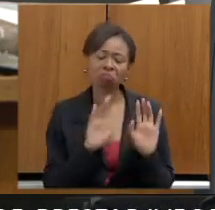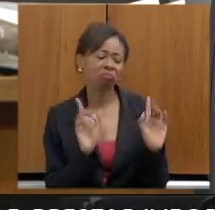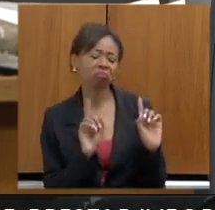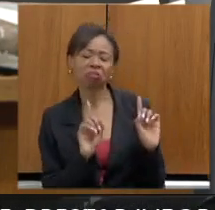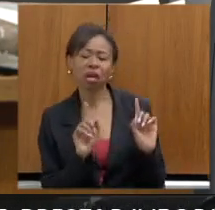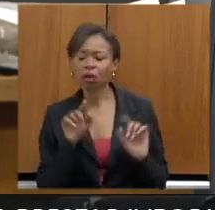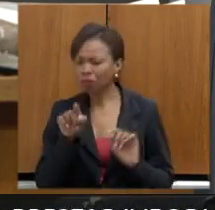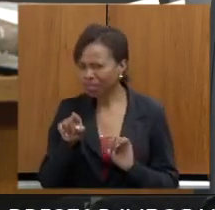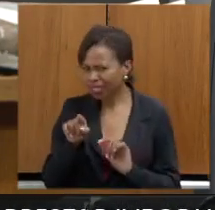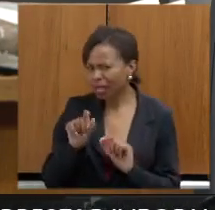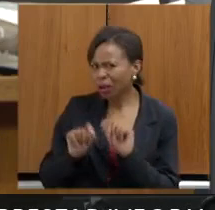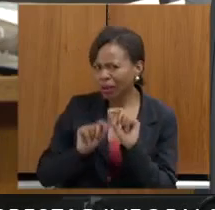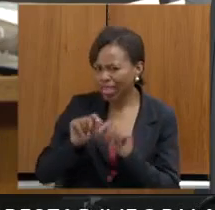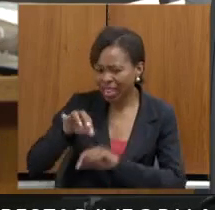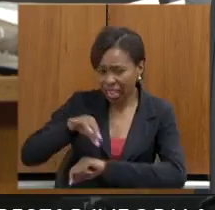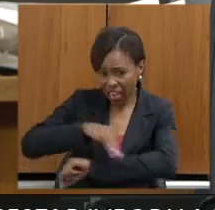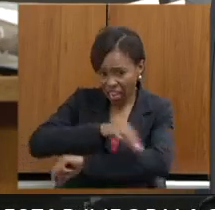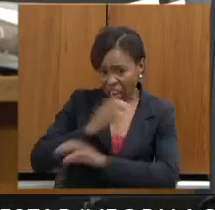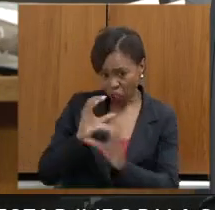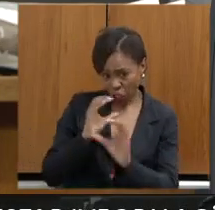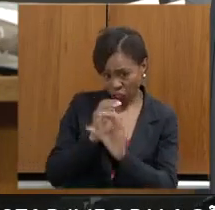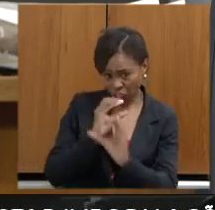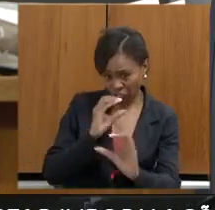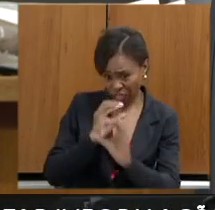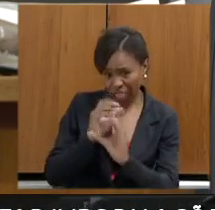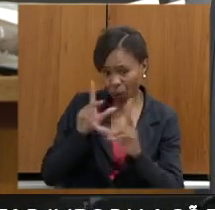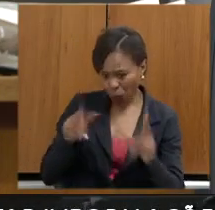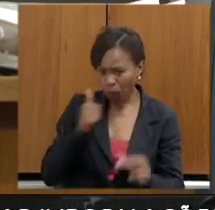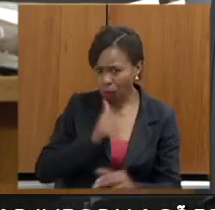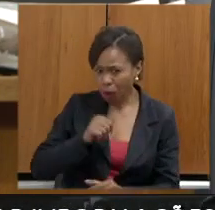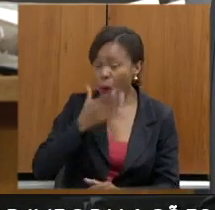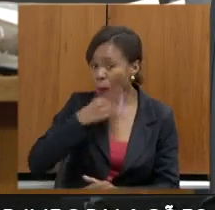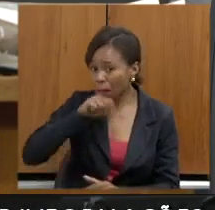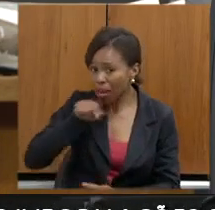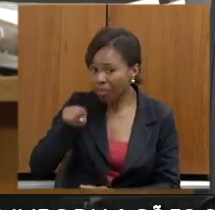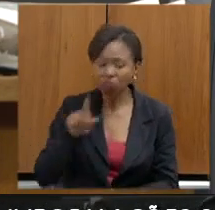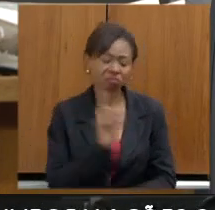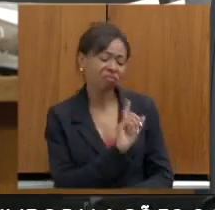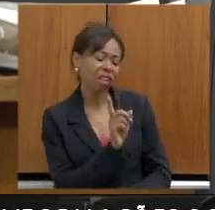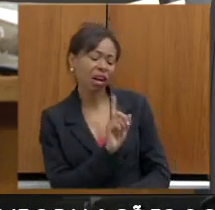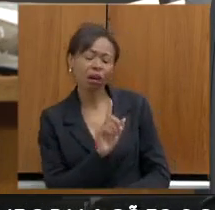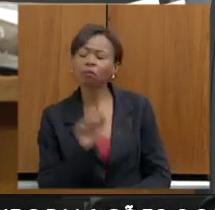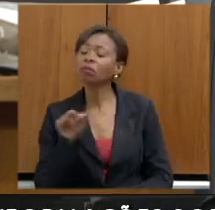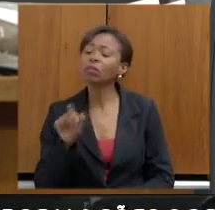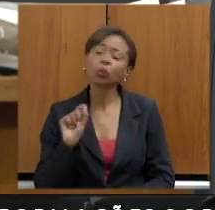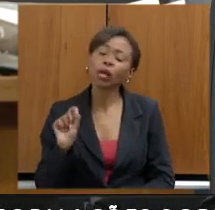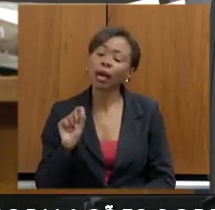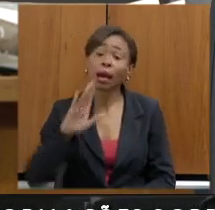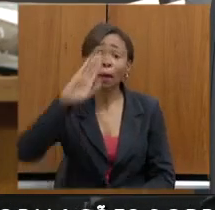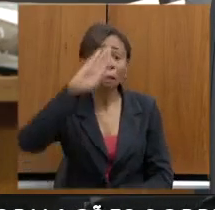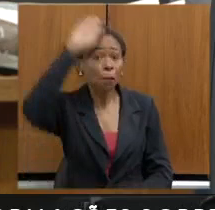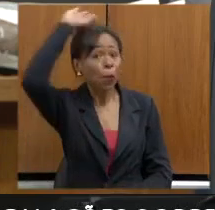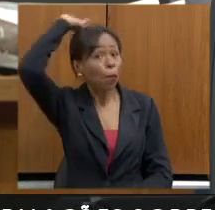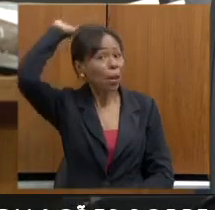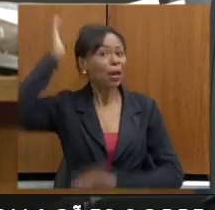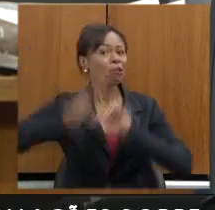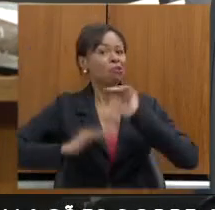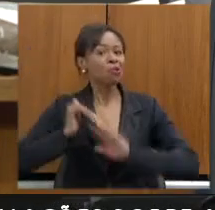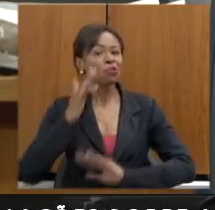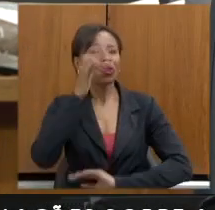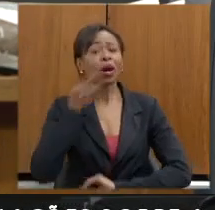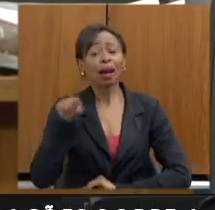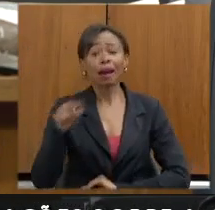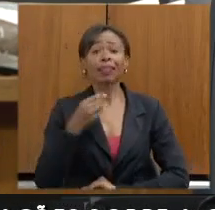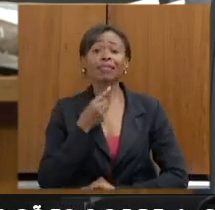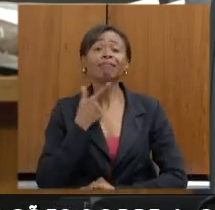você vai ser engenheiro igual seu pai não é você é bombeira não ela quer ser bombeira né somos